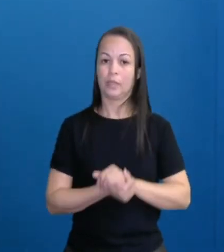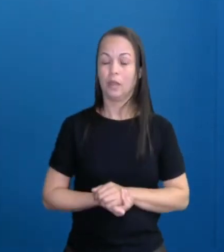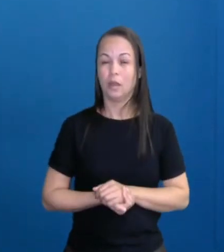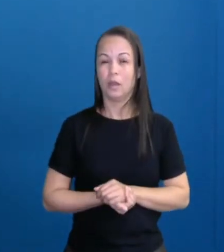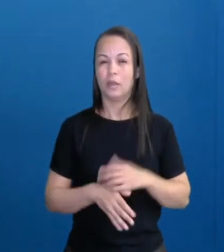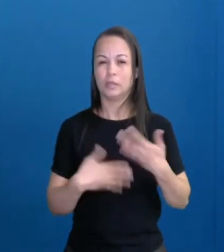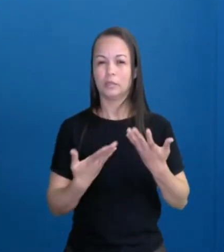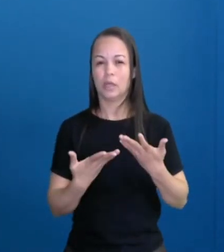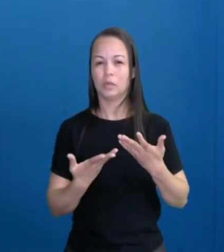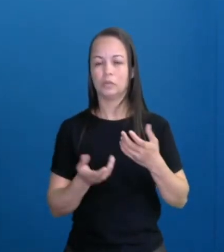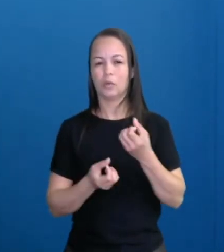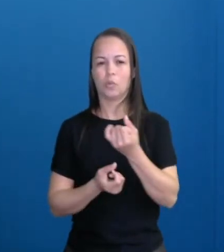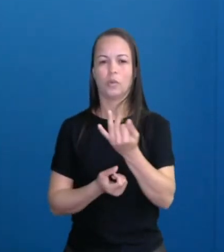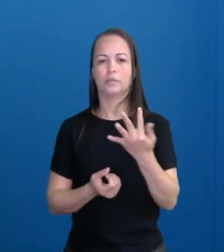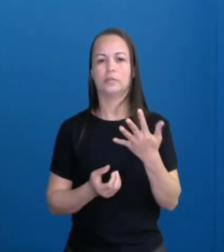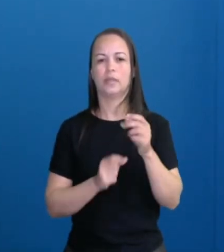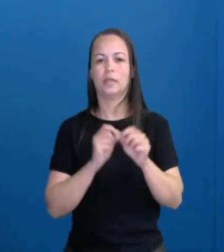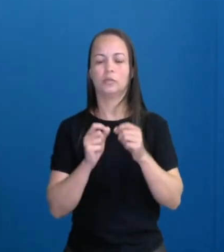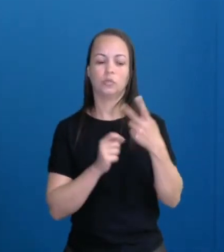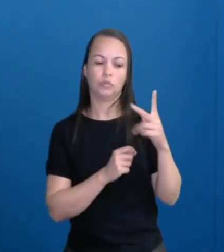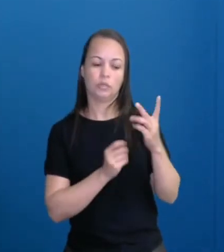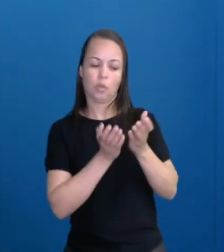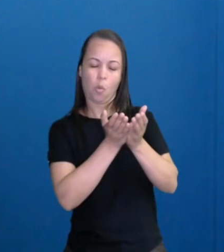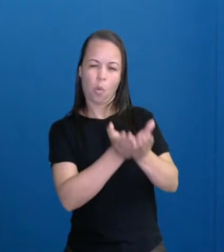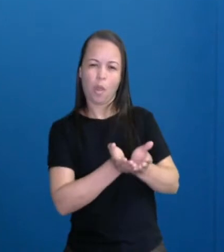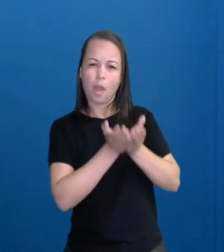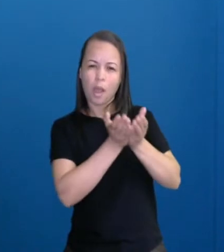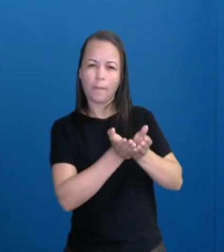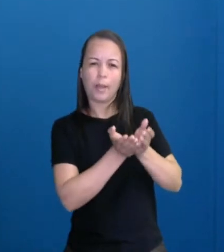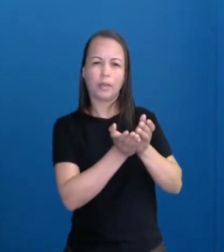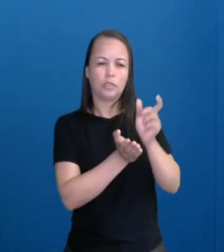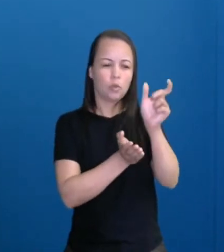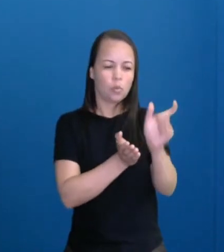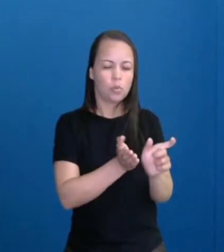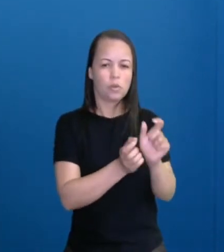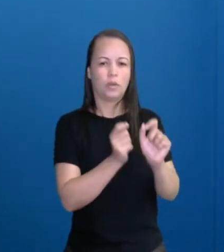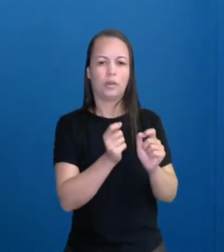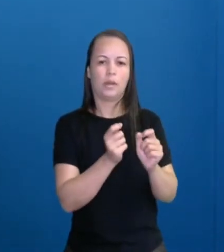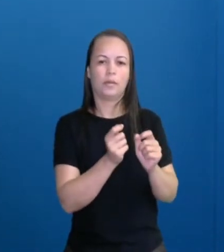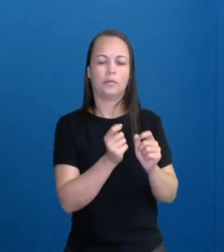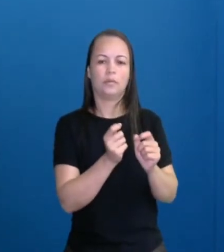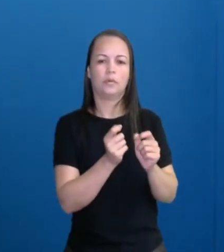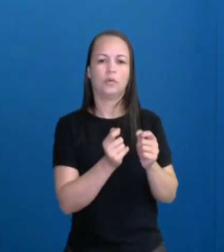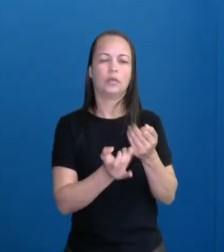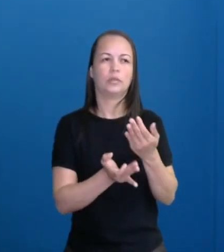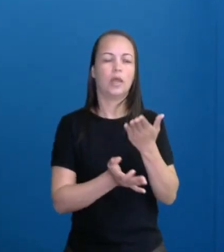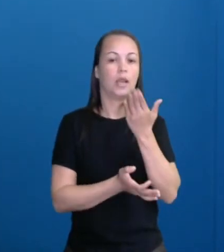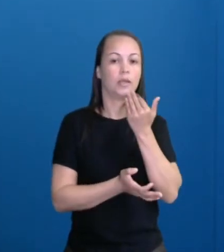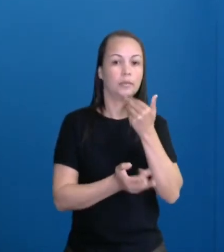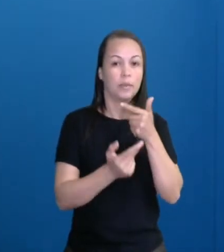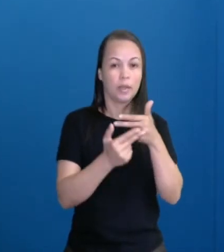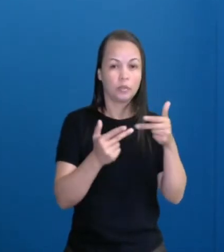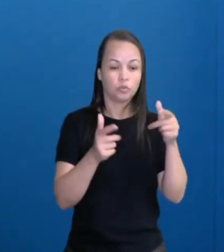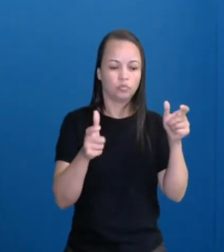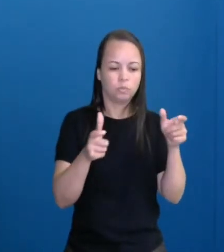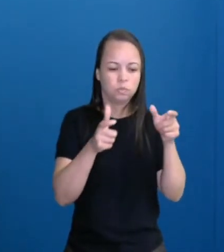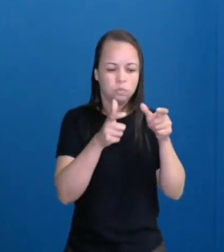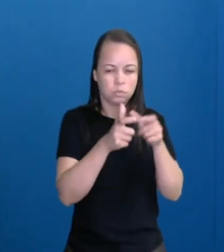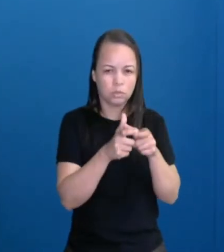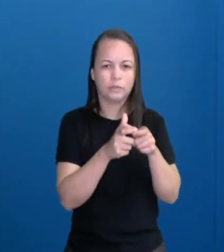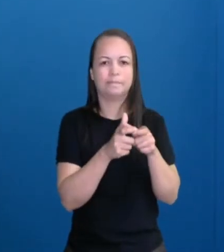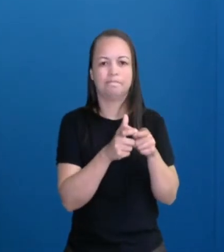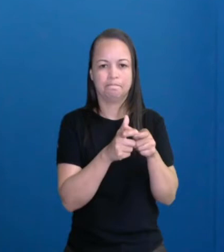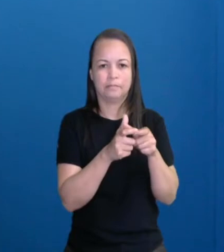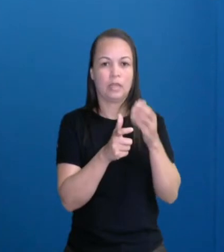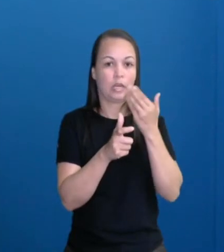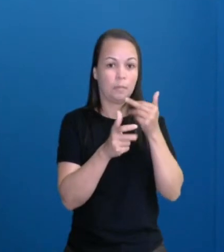um náufrago, certa quantidade de alimentos no seu barquinho. À medida que a quantidade de alimentos diminui, minha